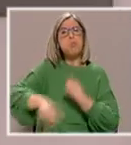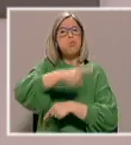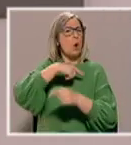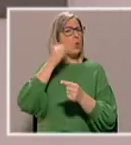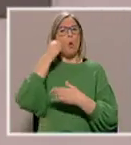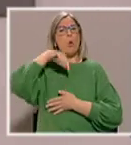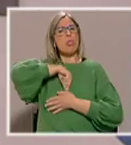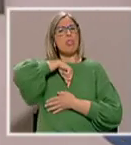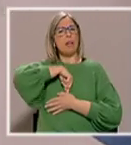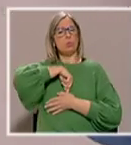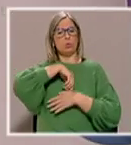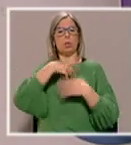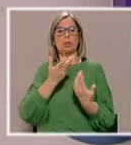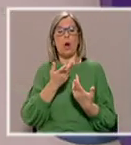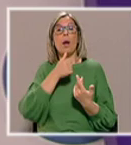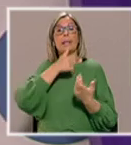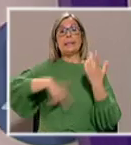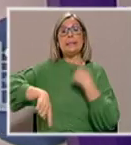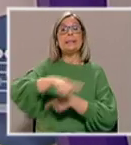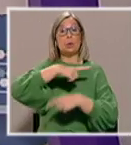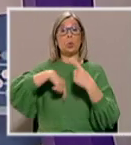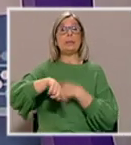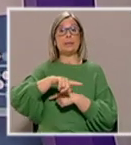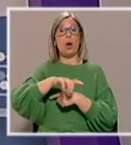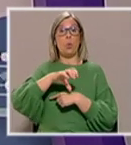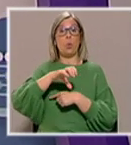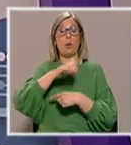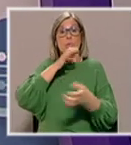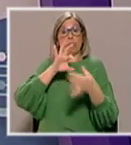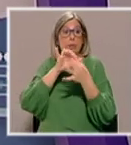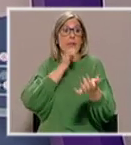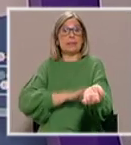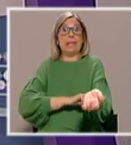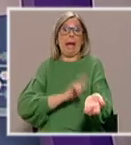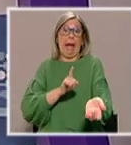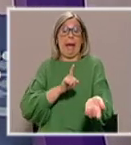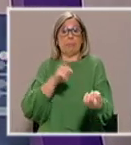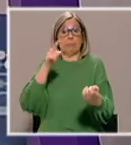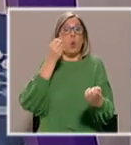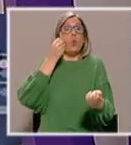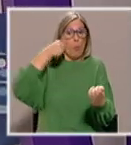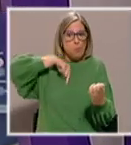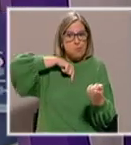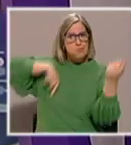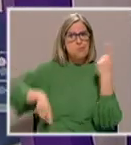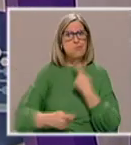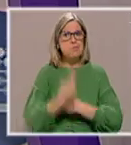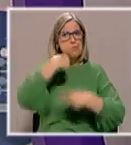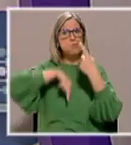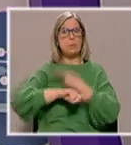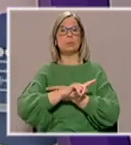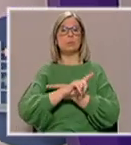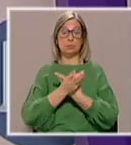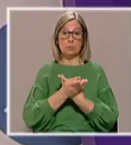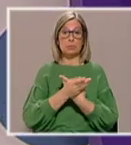o que é a circulação sanguínea. É a circulação do sangue no nosso organismo, tão simples quanto isto. Numa circulação completa, o